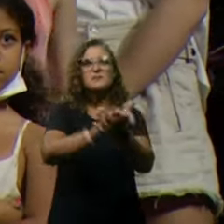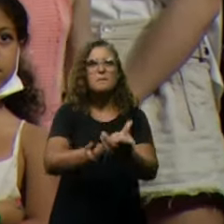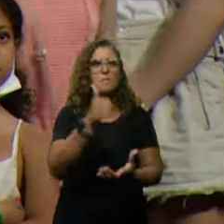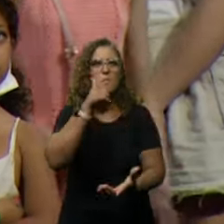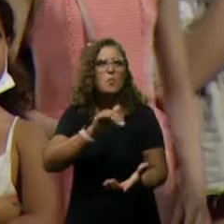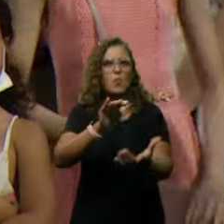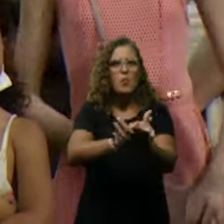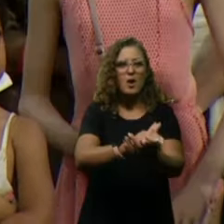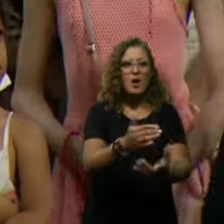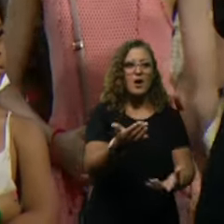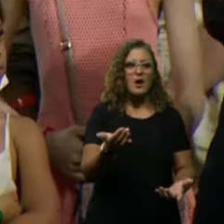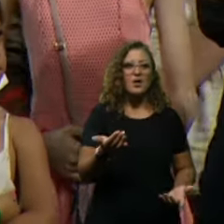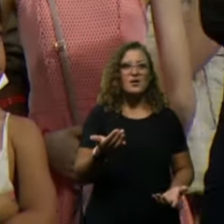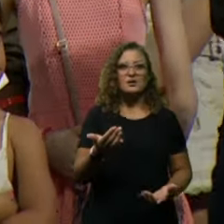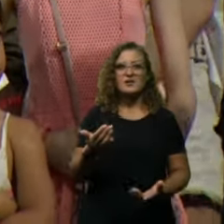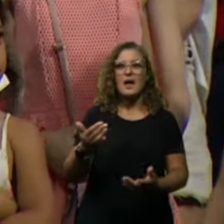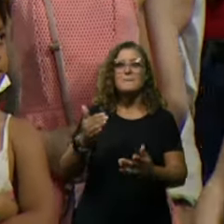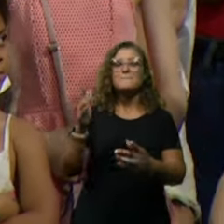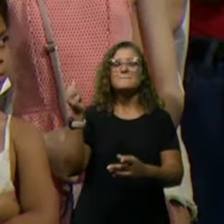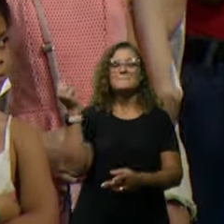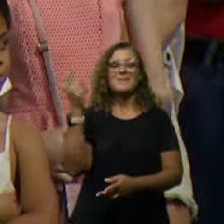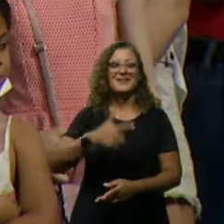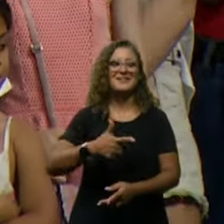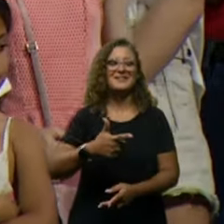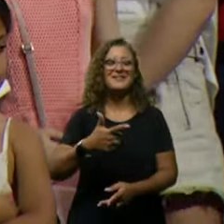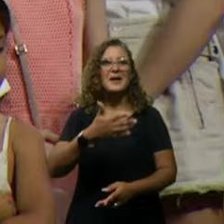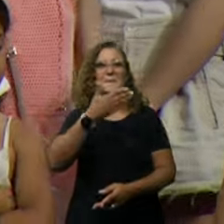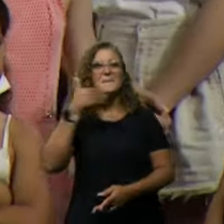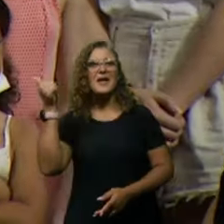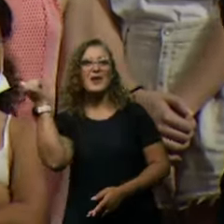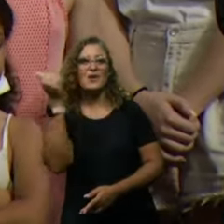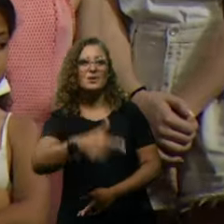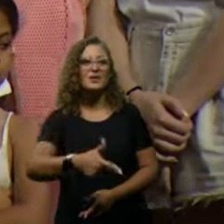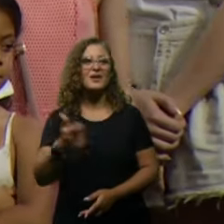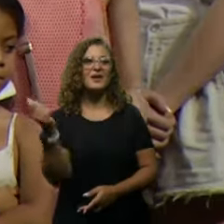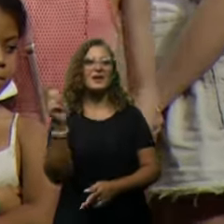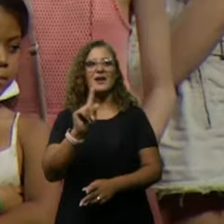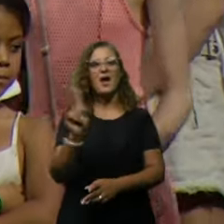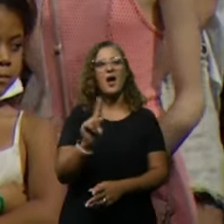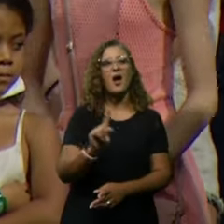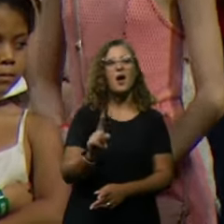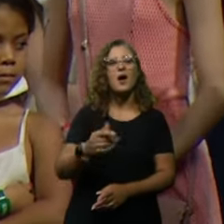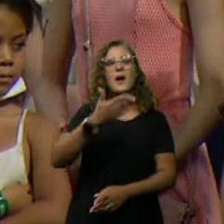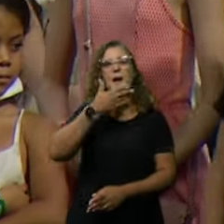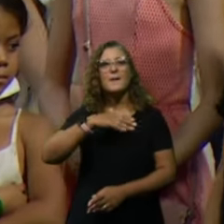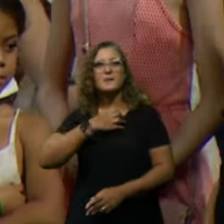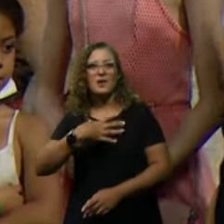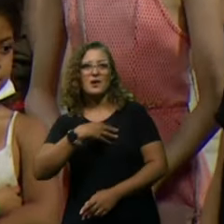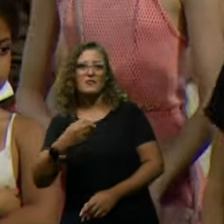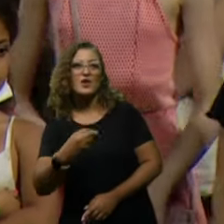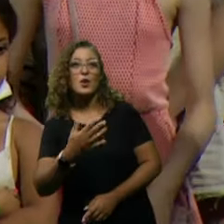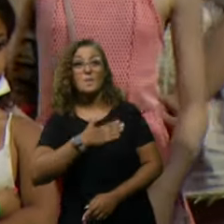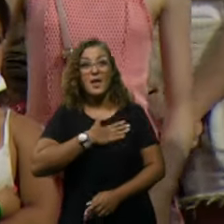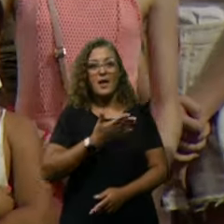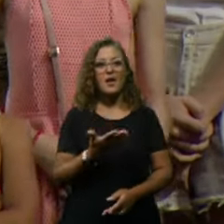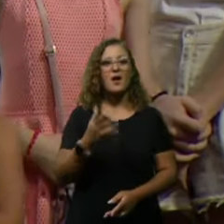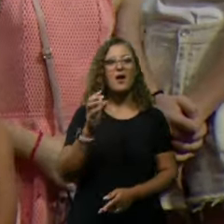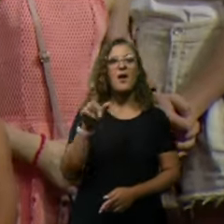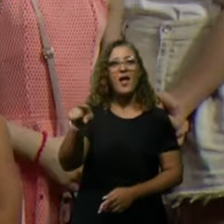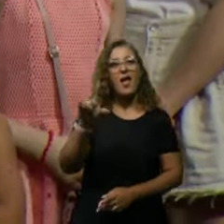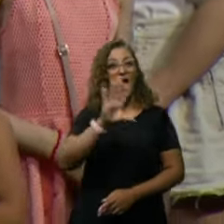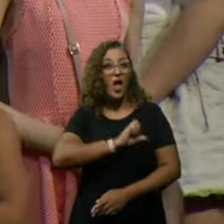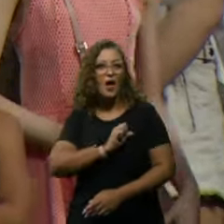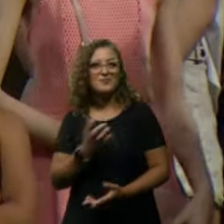mãe do seu filho é que passou conte uma beleza é quem tem contigo uma história Então entendo isso aqui ó vou mandar